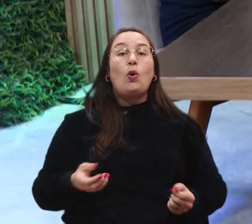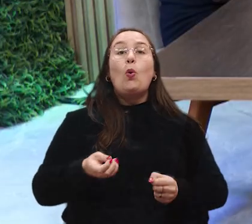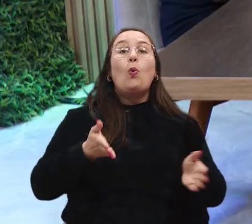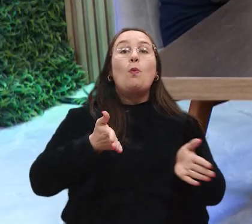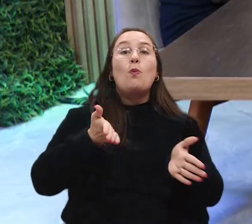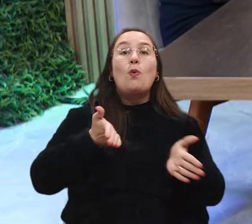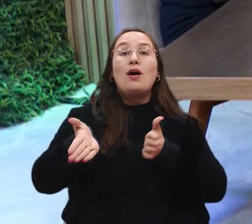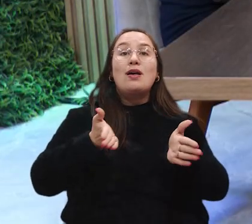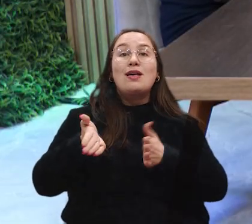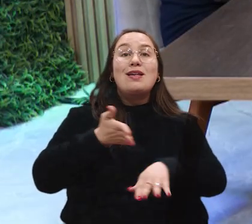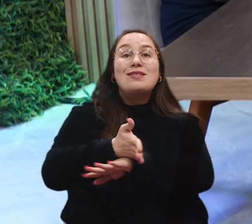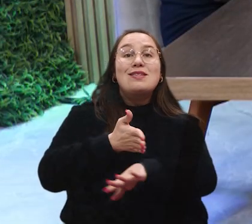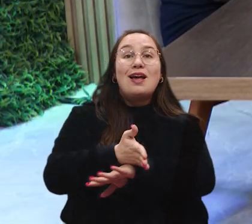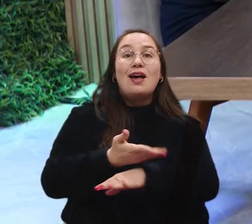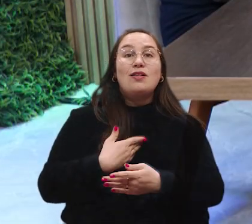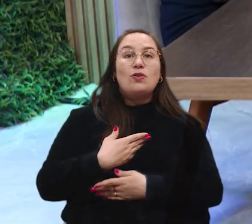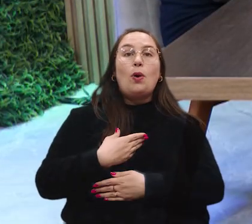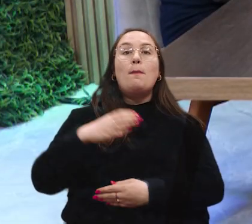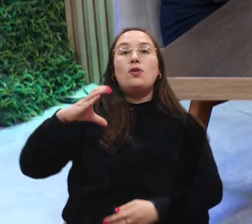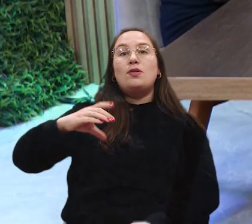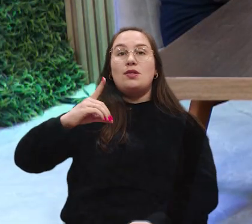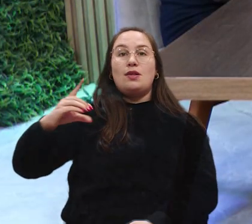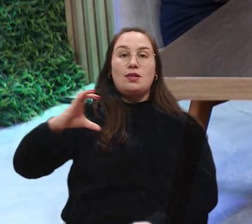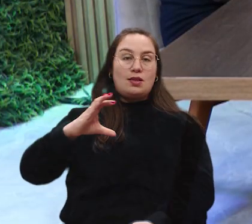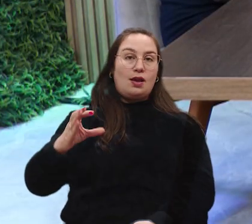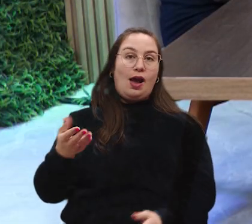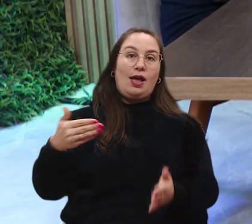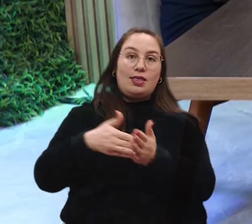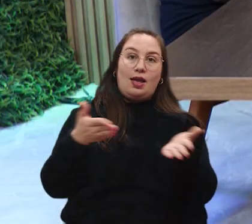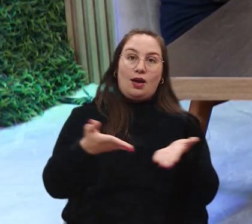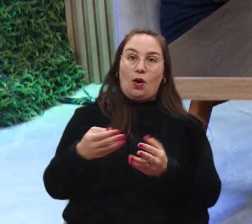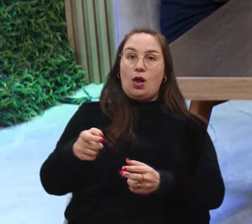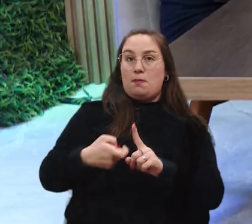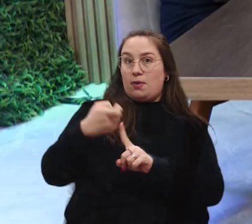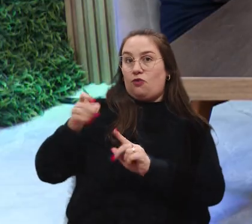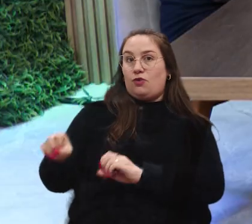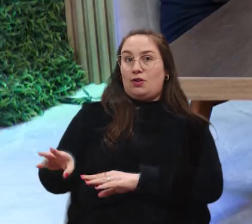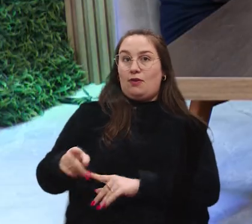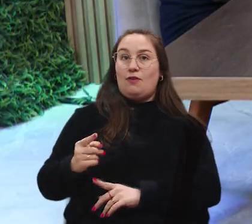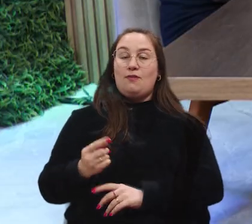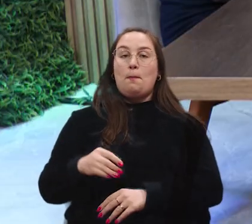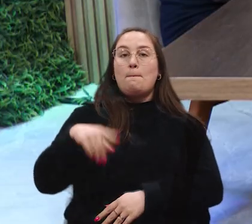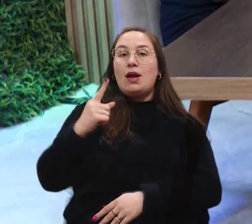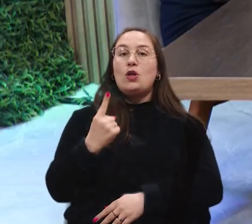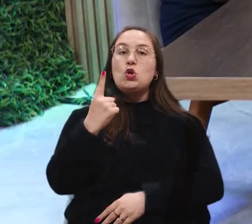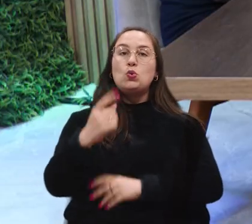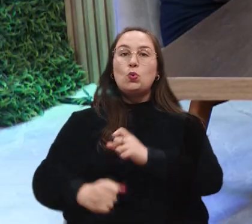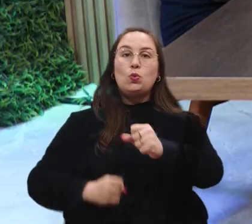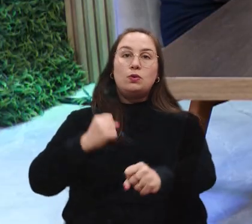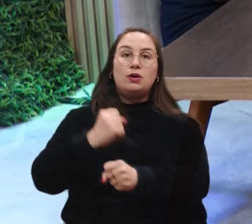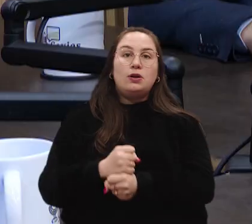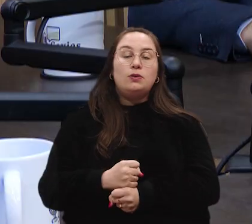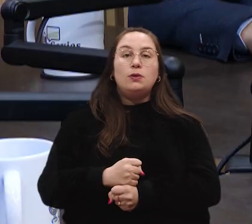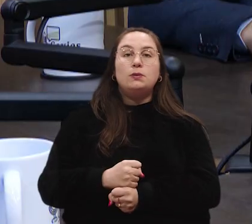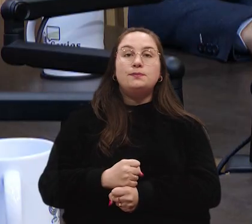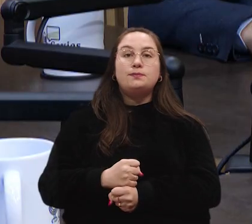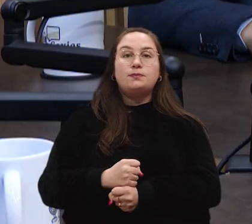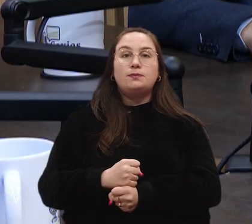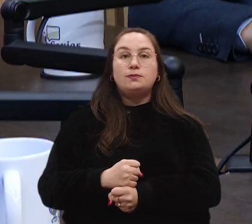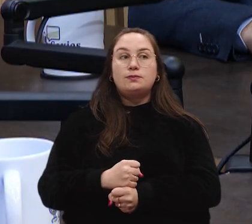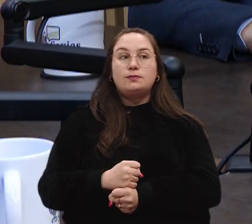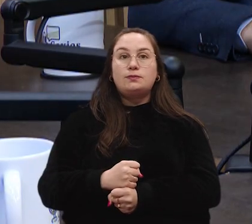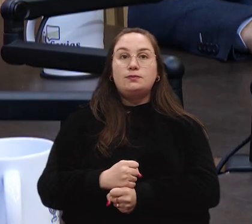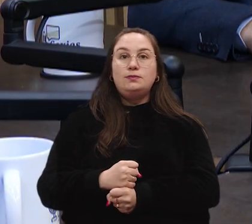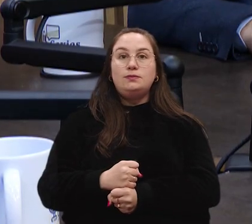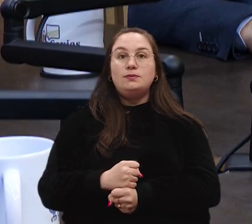vai ter acesso? Mas o Código de Defesa do Consumidor, até agora em setembro, vai fazer mais um aninho aí, né?